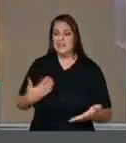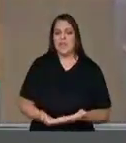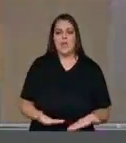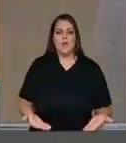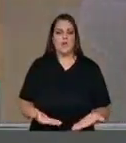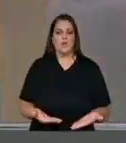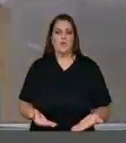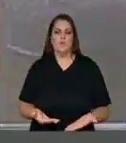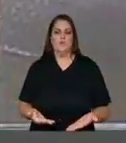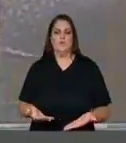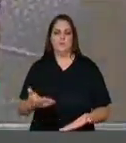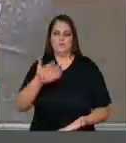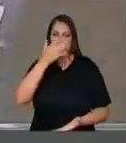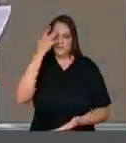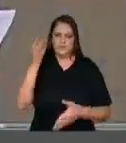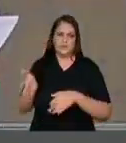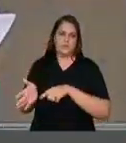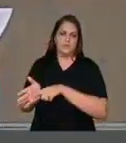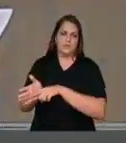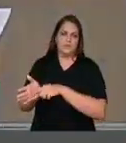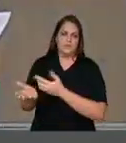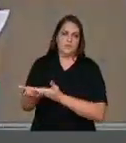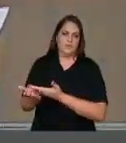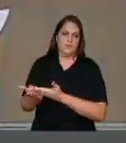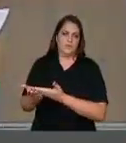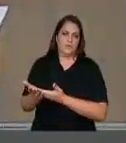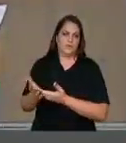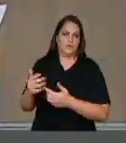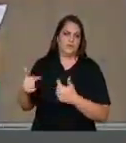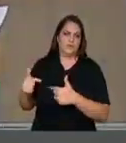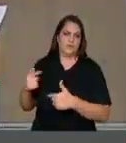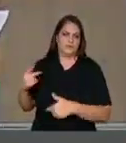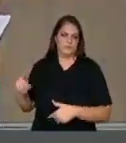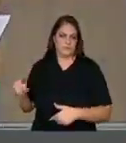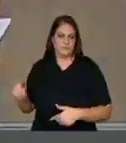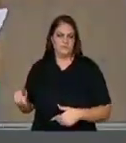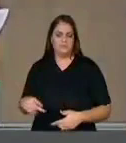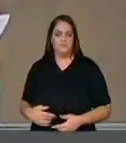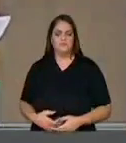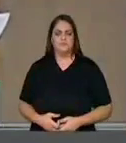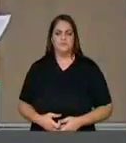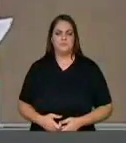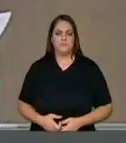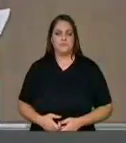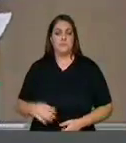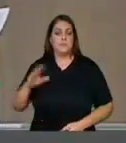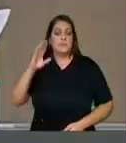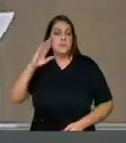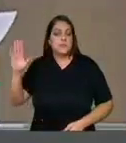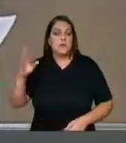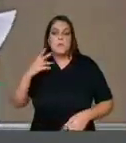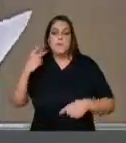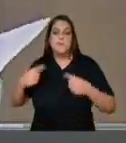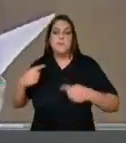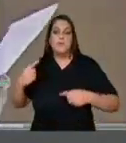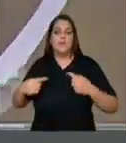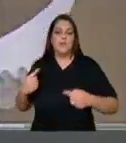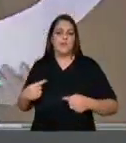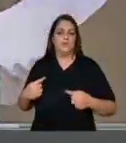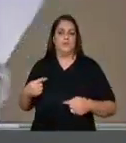hoje, objeto de estudo e debate em todo o mundo. Foi especialmente no campo político que o pensamento de